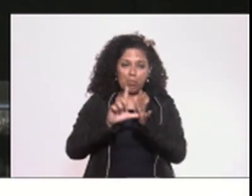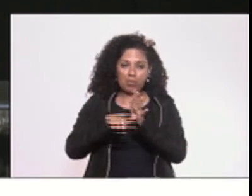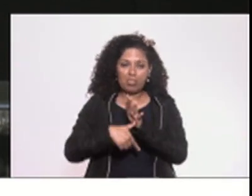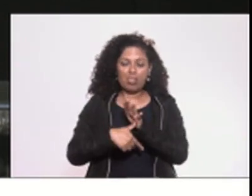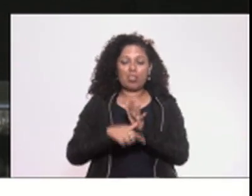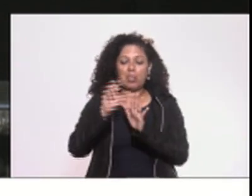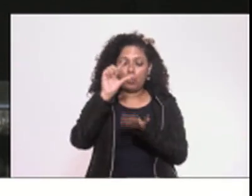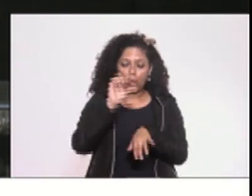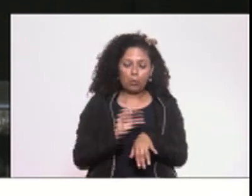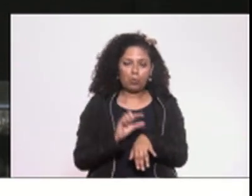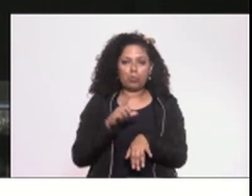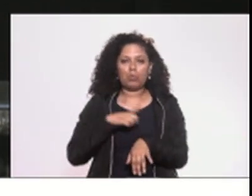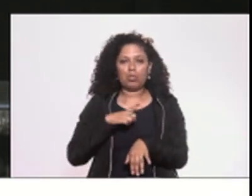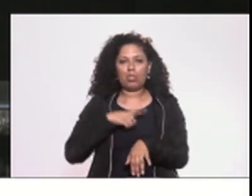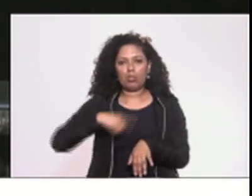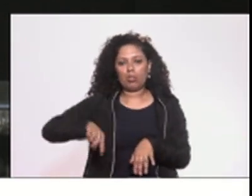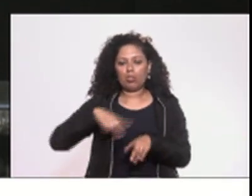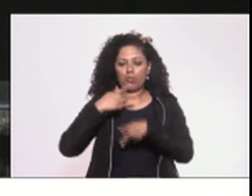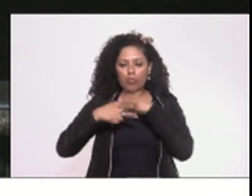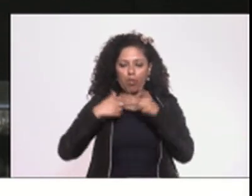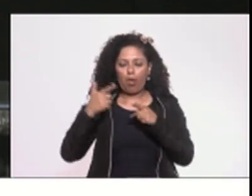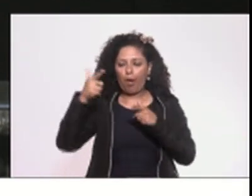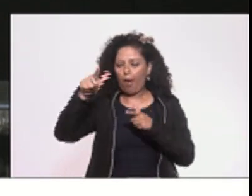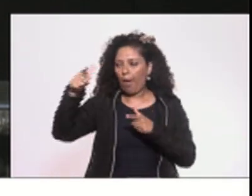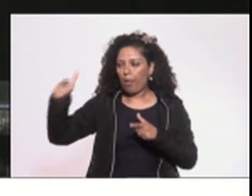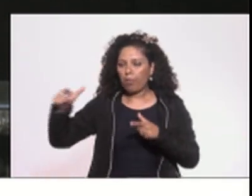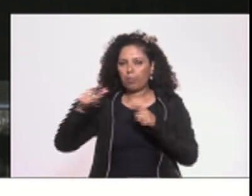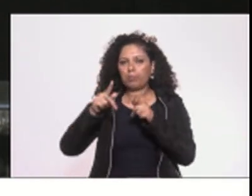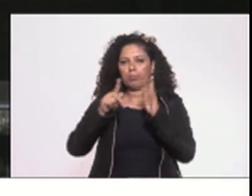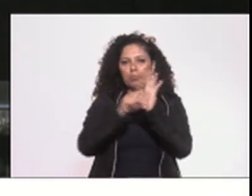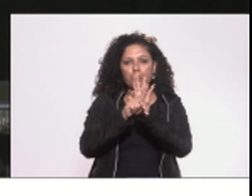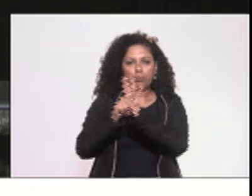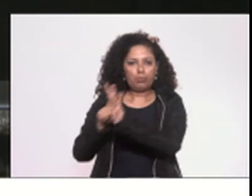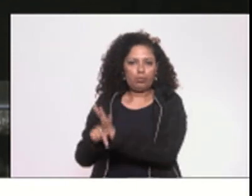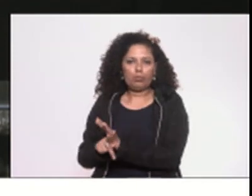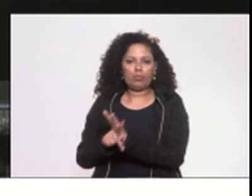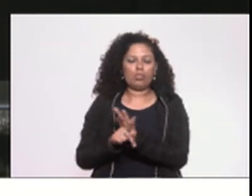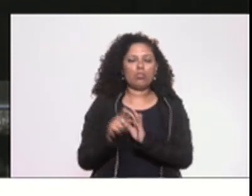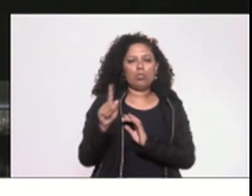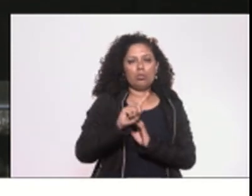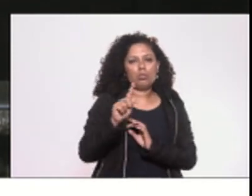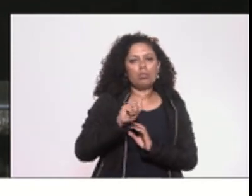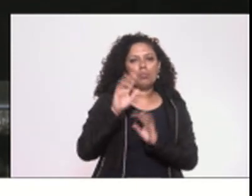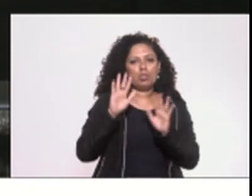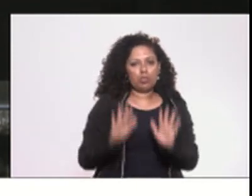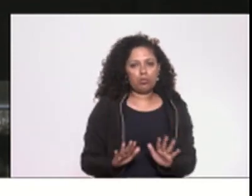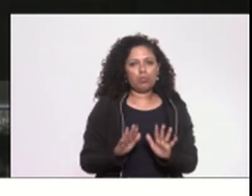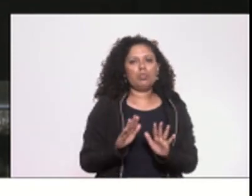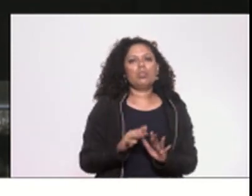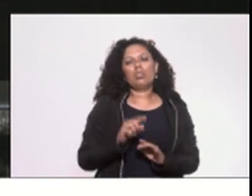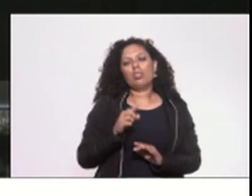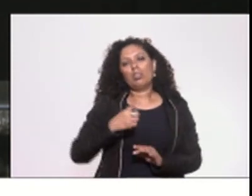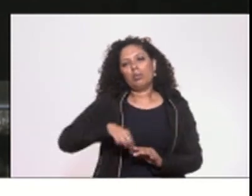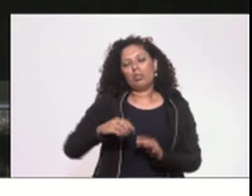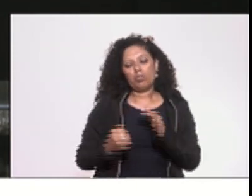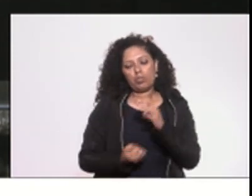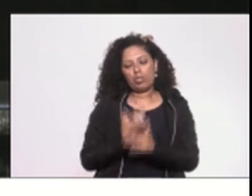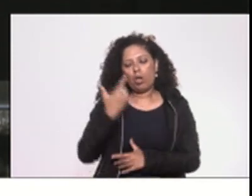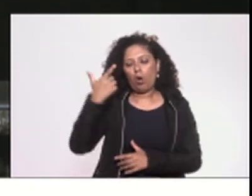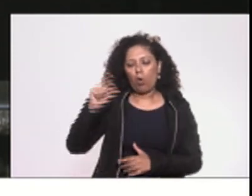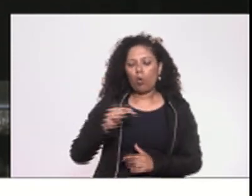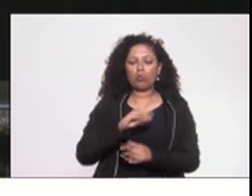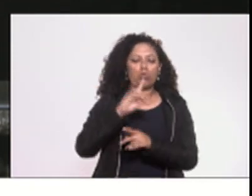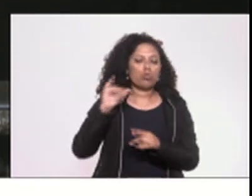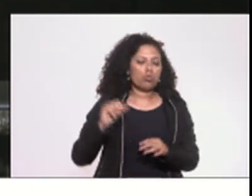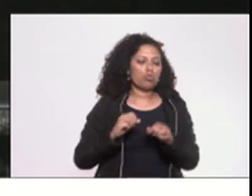tem hoje, a gente não vai poder abrir para essa manifestação, mas fica aqui o registro para a gente poder criar outros